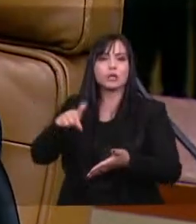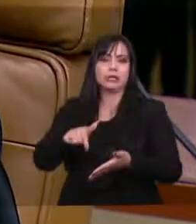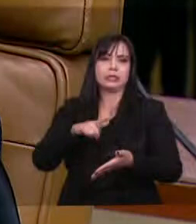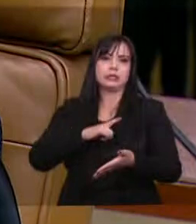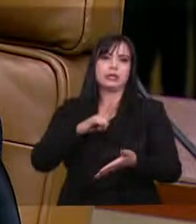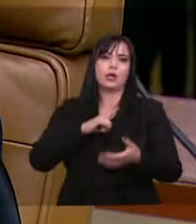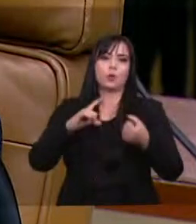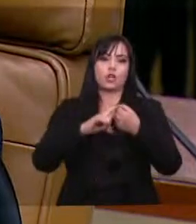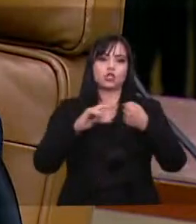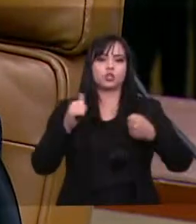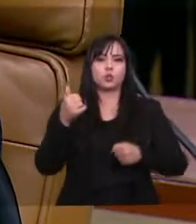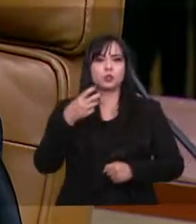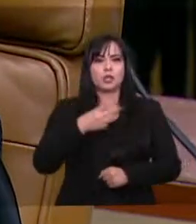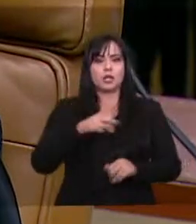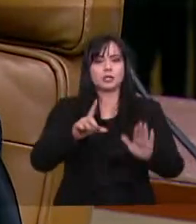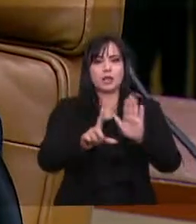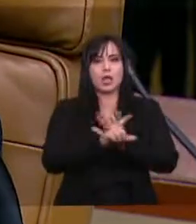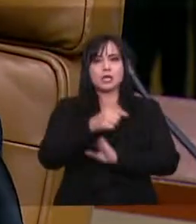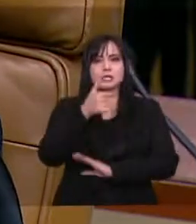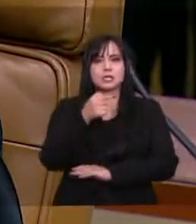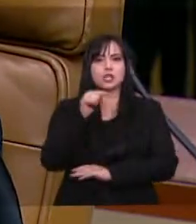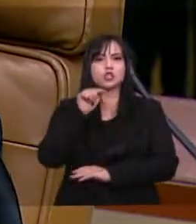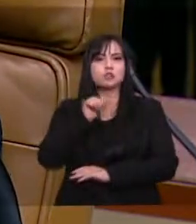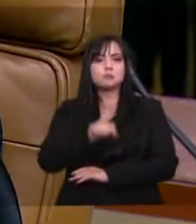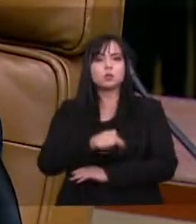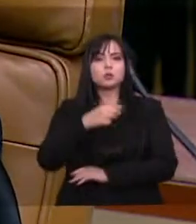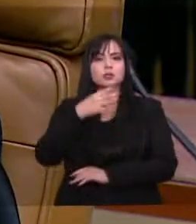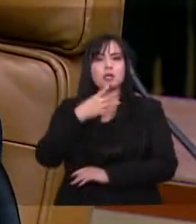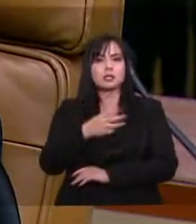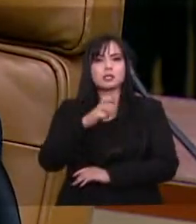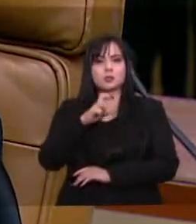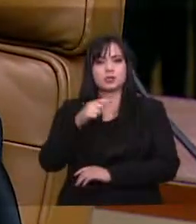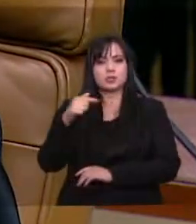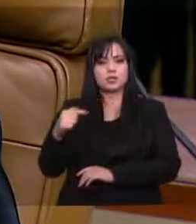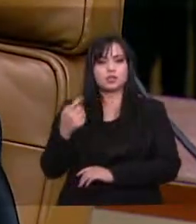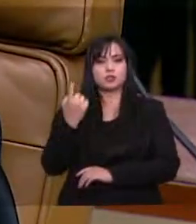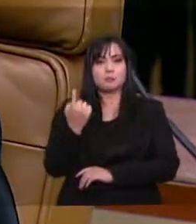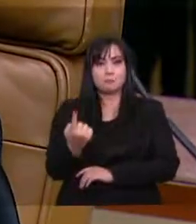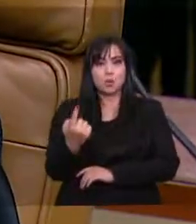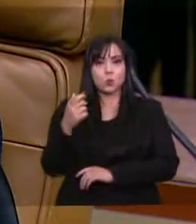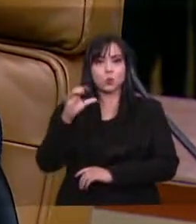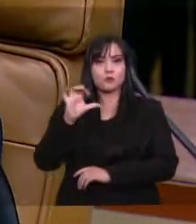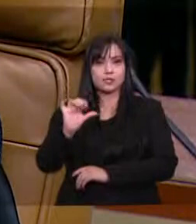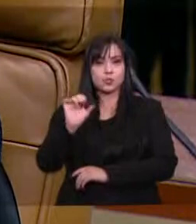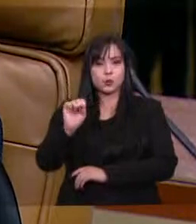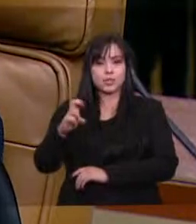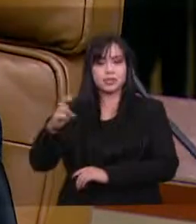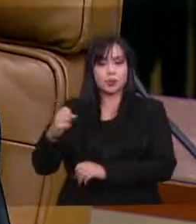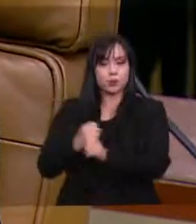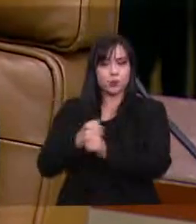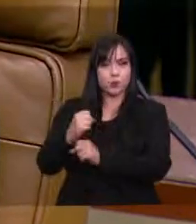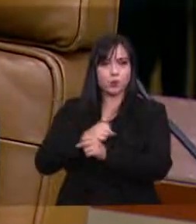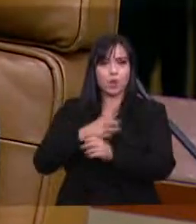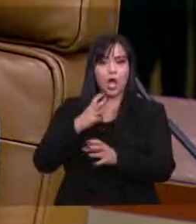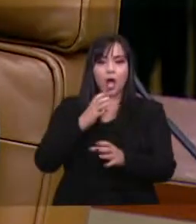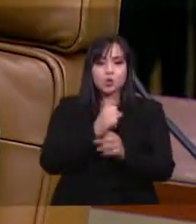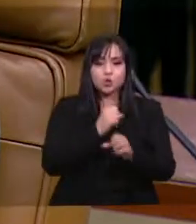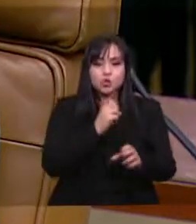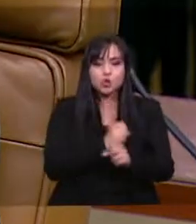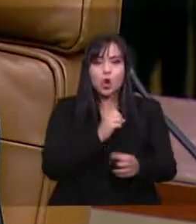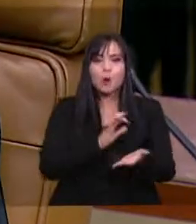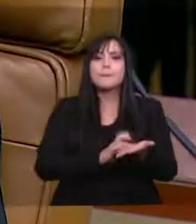a Lude o artigo 3 da Lei 7.357 1985 a referida soma